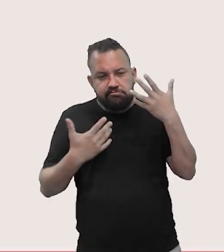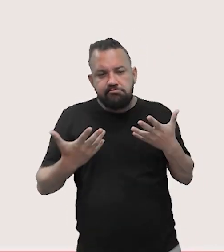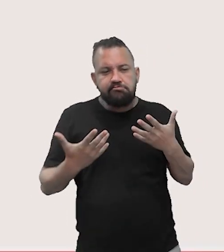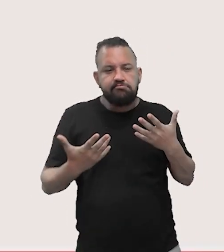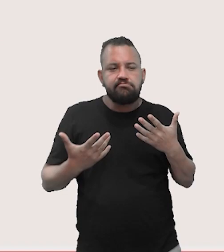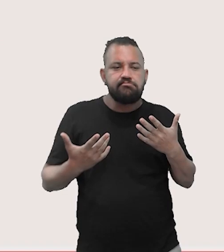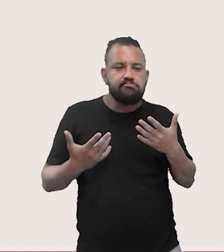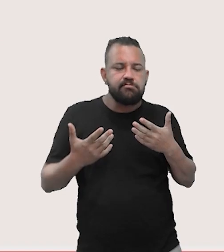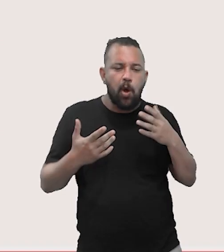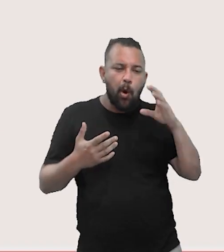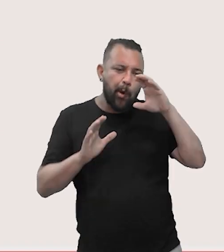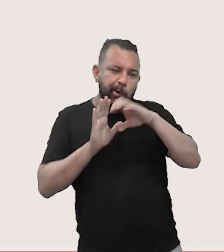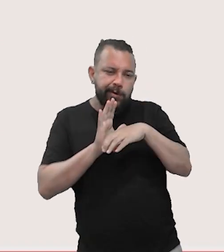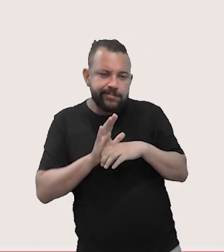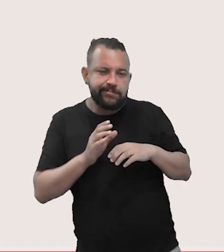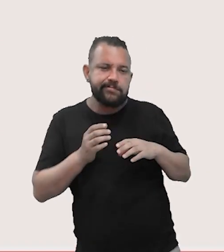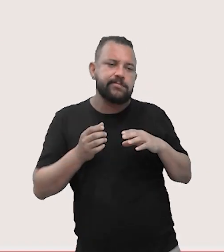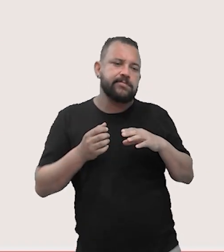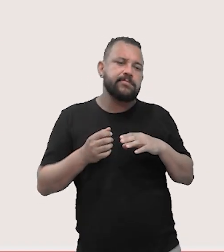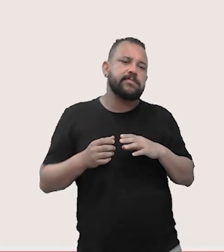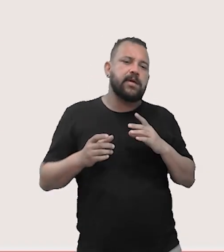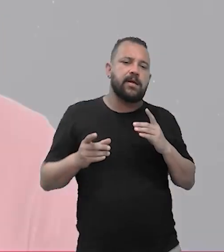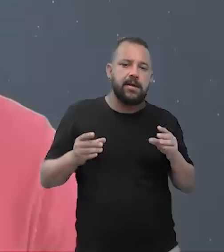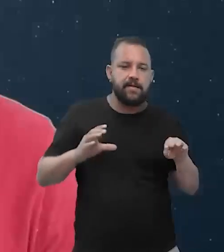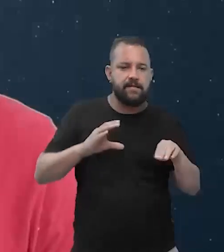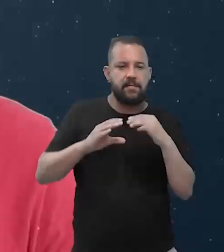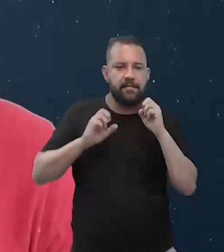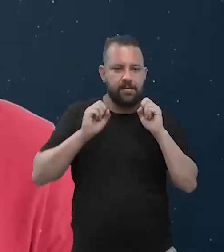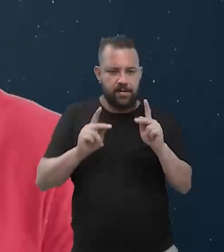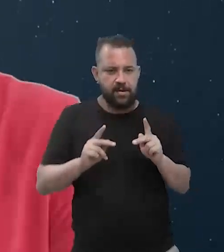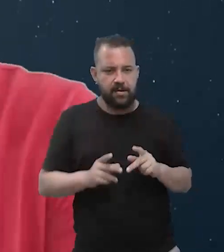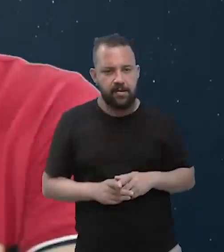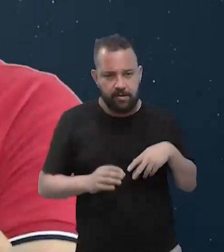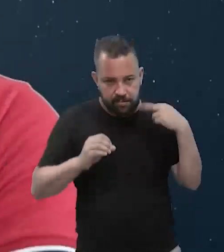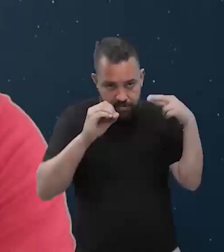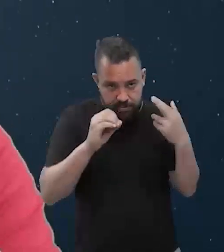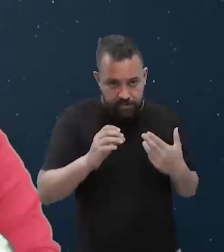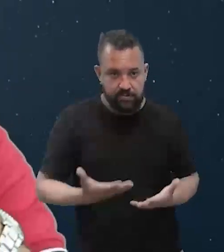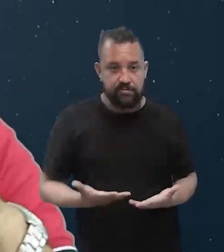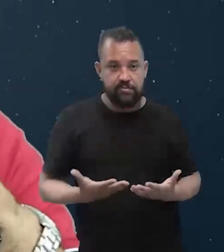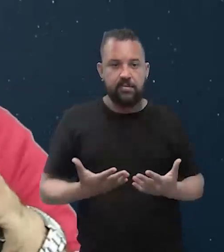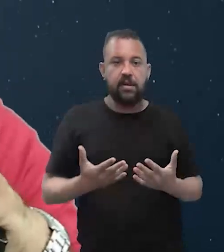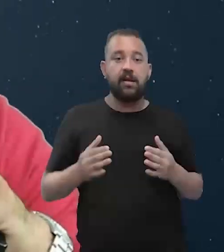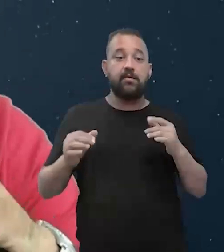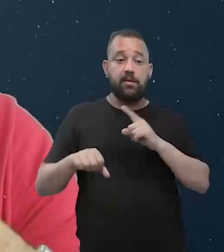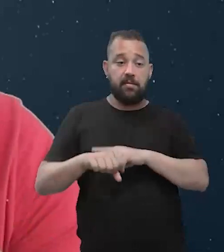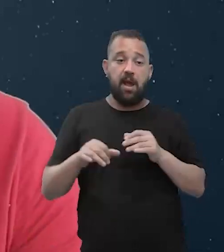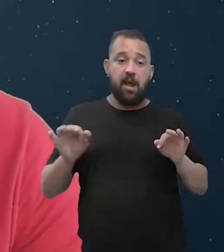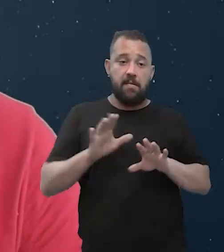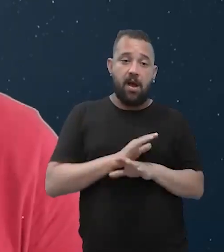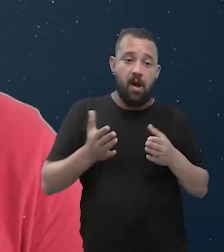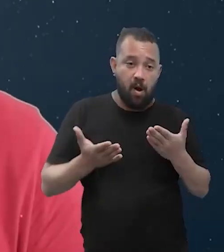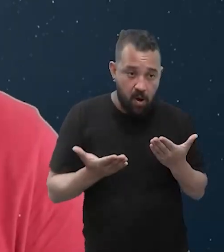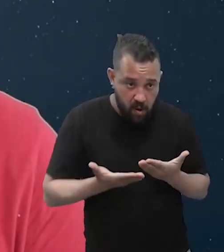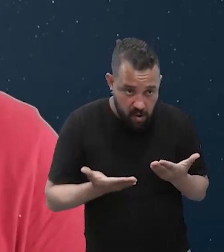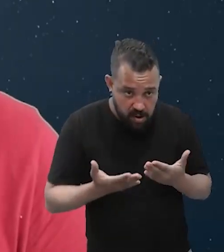o conceito de mediana e fazer essa questão e mandar para ti, Valtinho, tá massa? Show de bola? Robertão, infelizmente nosso tempo vai acabar agora,